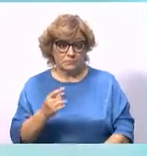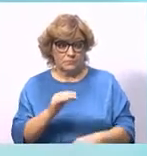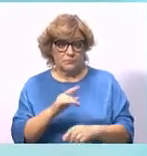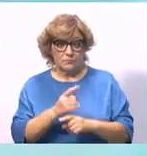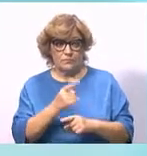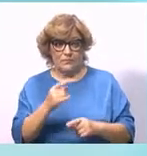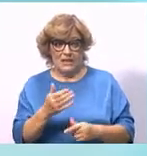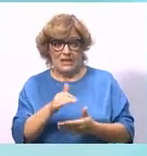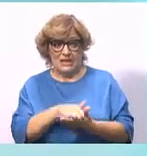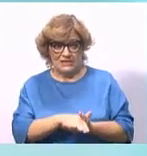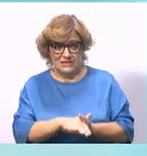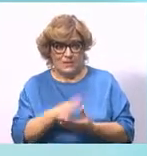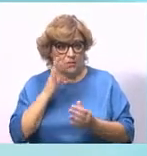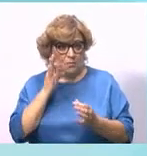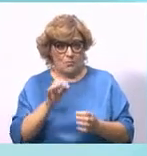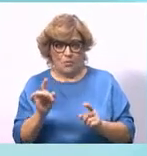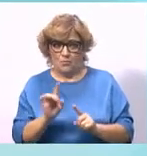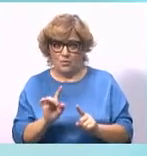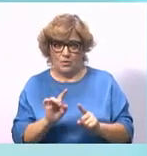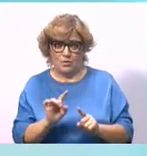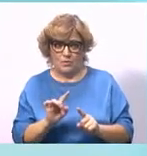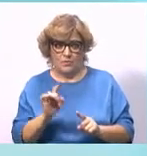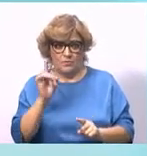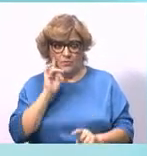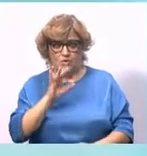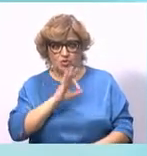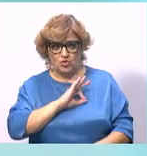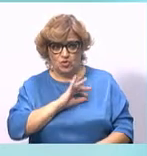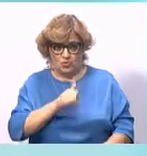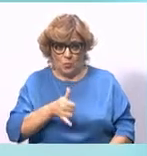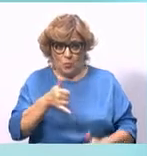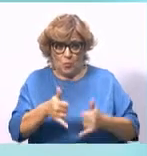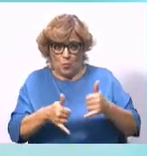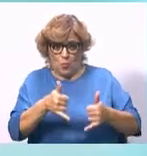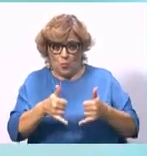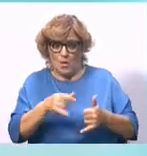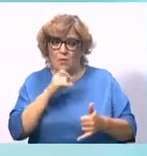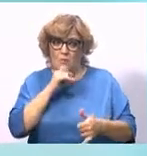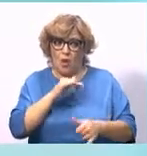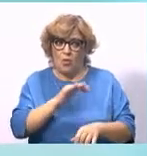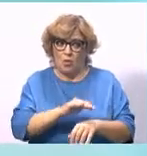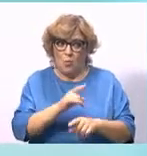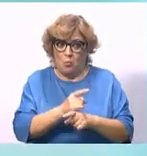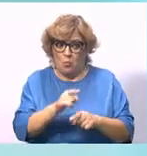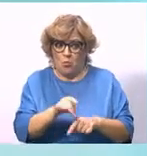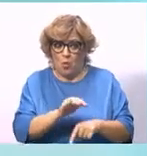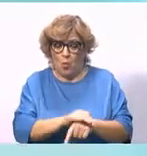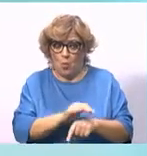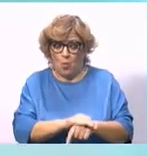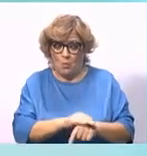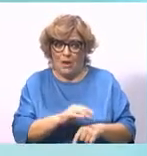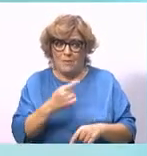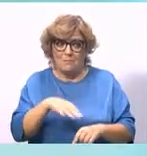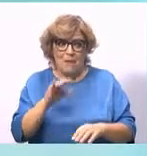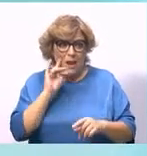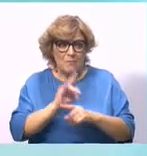ser o calçado inadequado, no caso das senhoras, o salto alto, por exemplo, pode ser uma causa, é por isso também mais comum nas mulheres